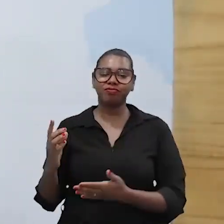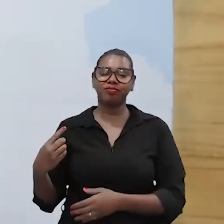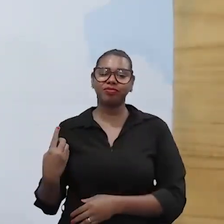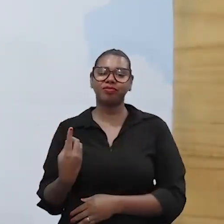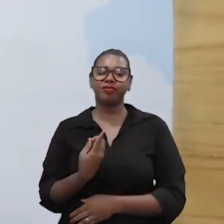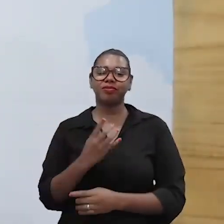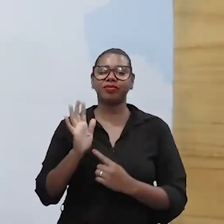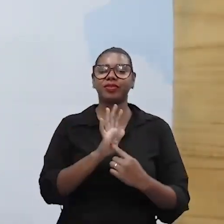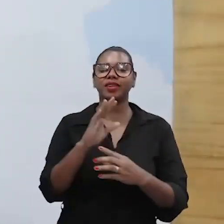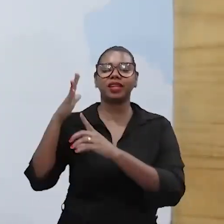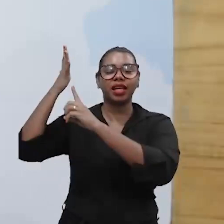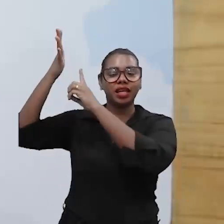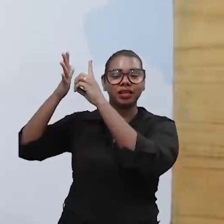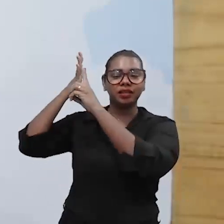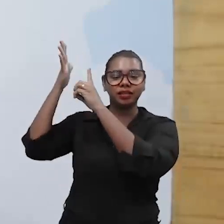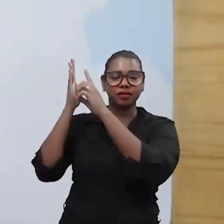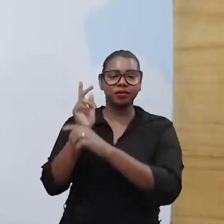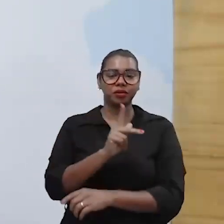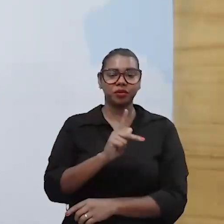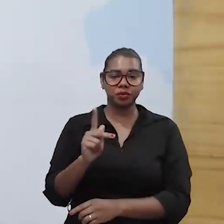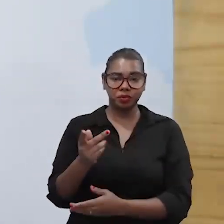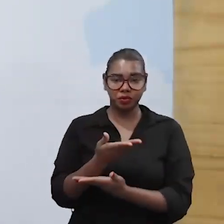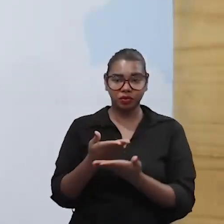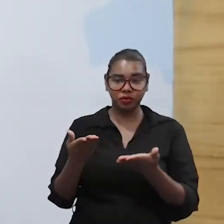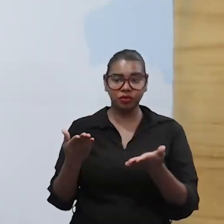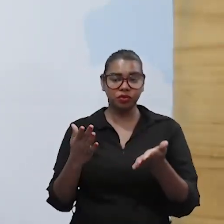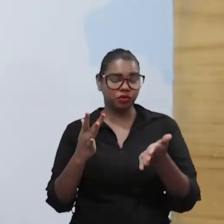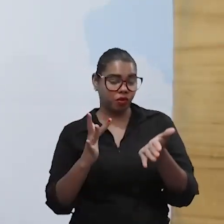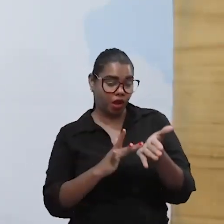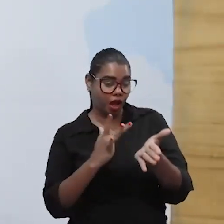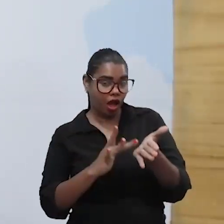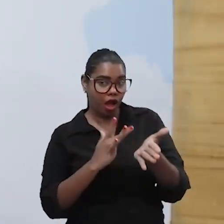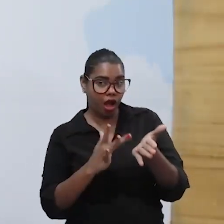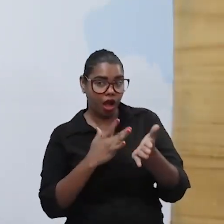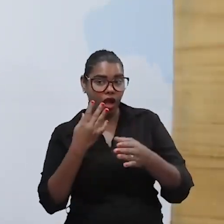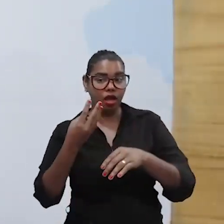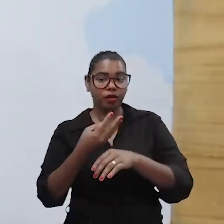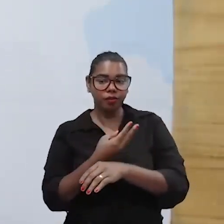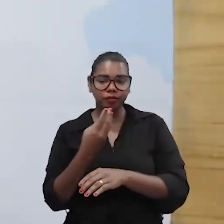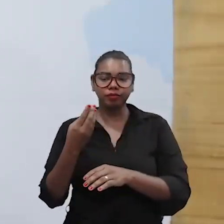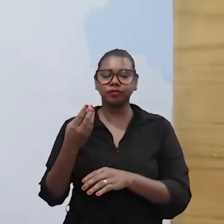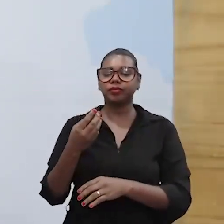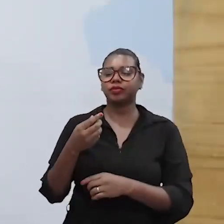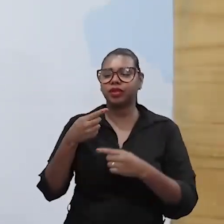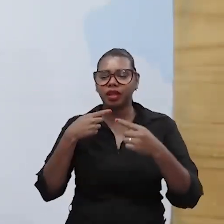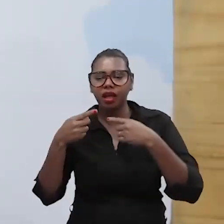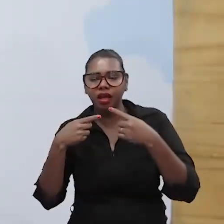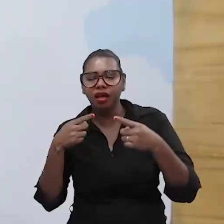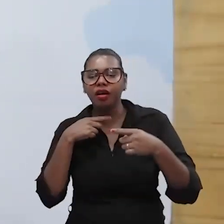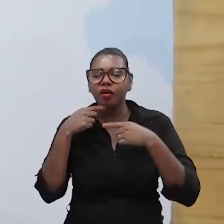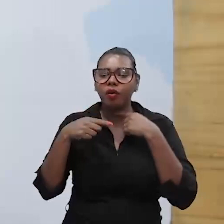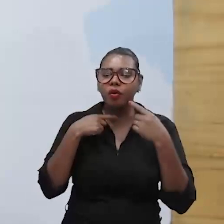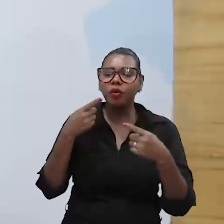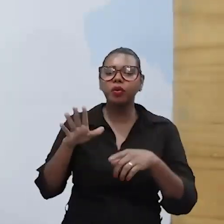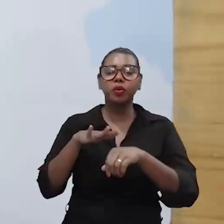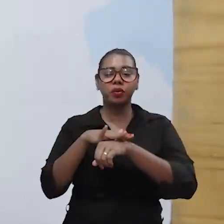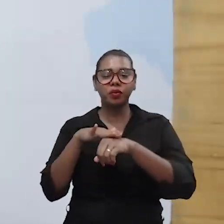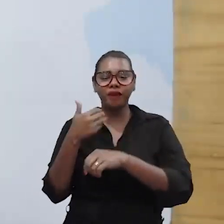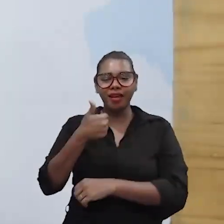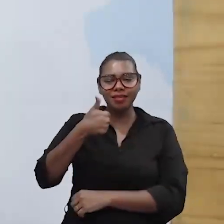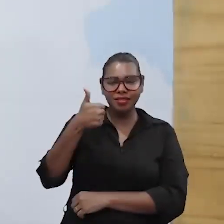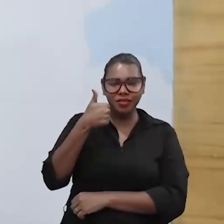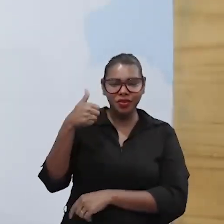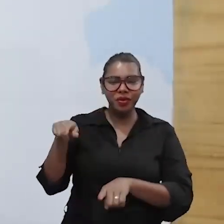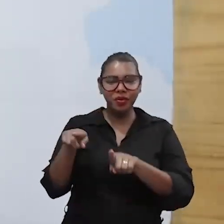nossa palestra. Os professores vão estar aí no chat acompanhando tudo, então comentem bastante, tirem dúvidas, interajam, curtam